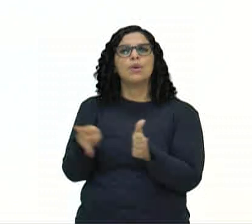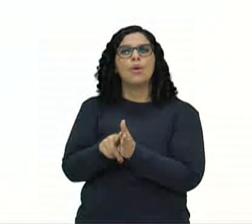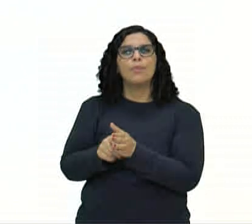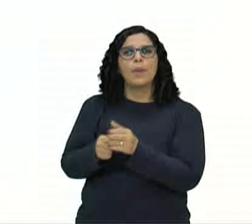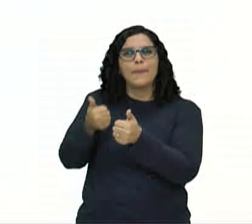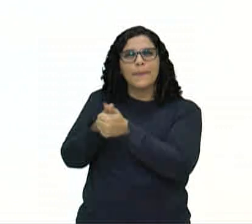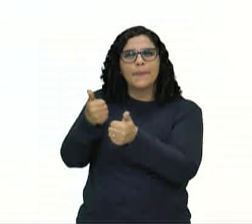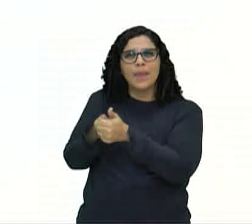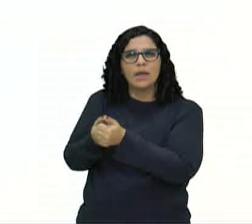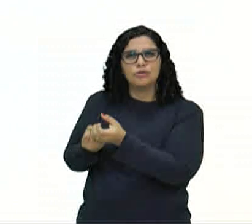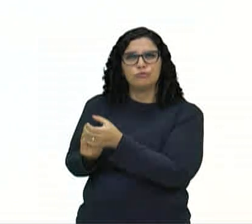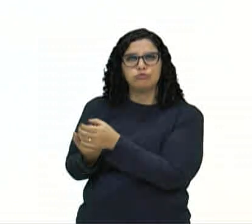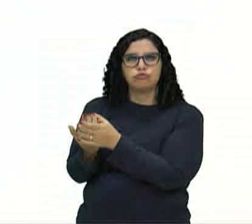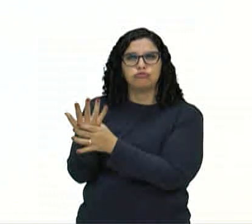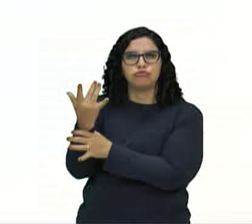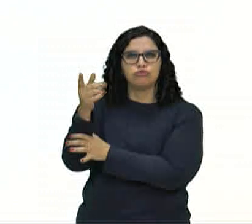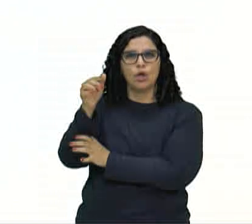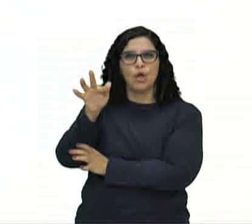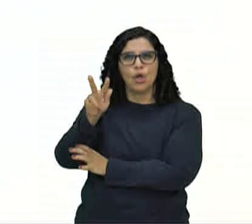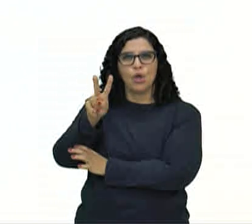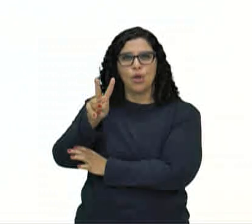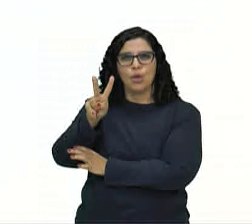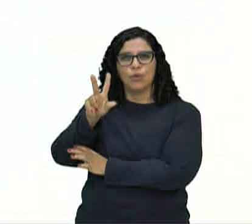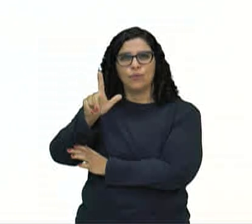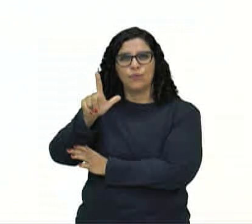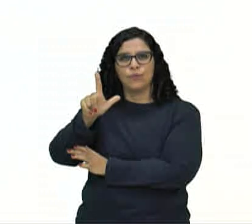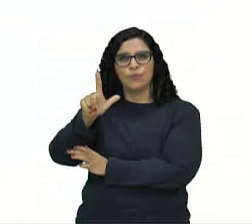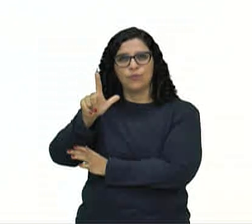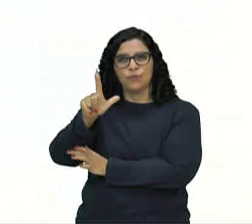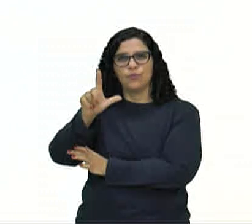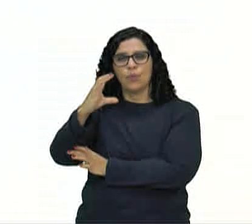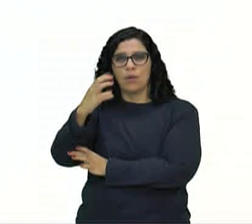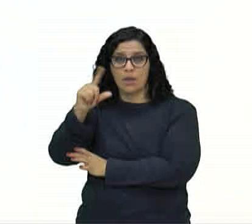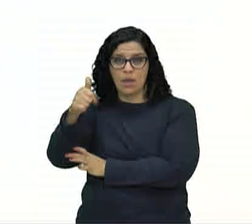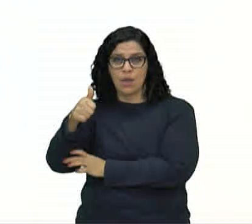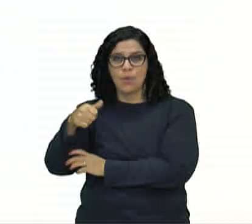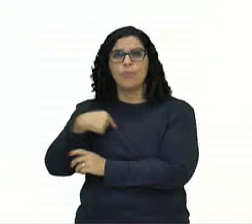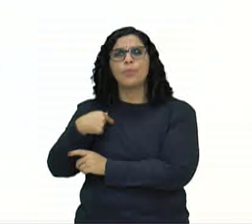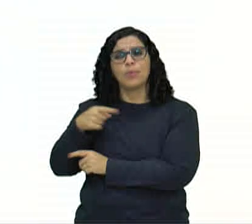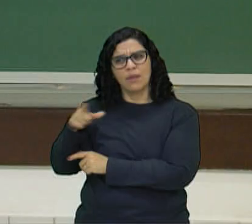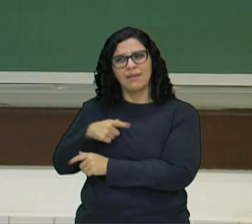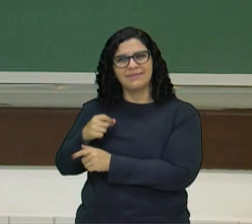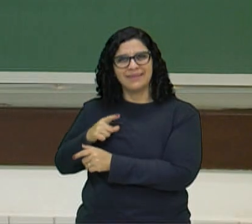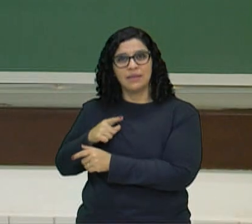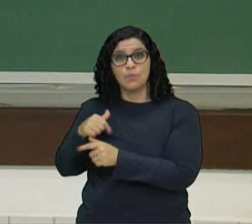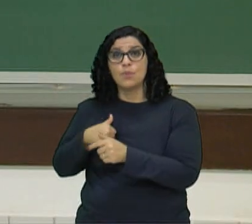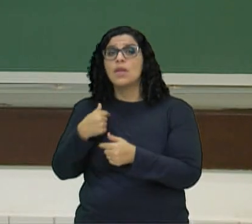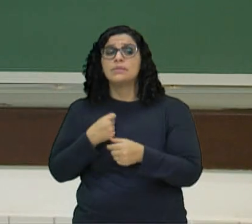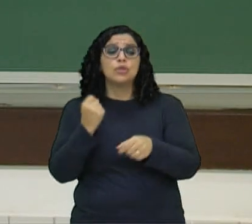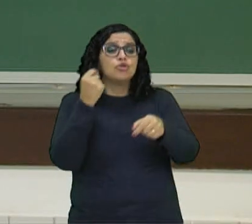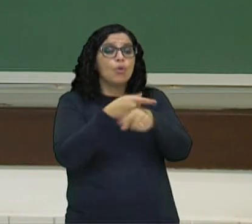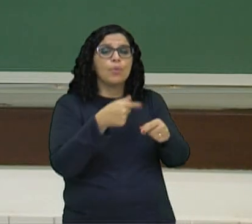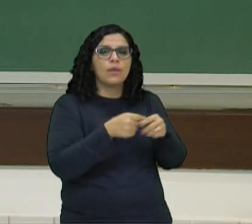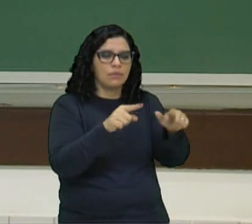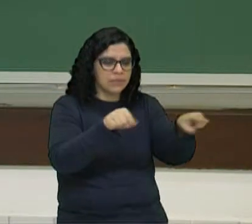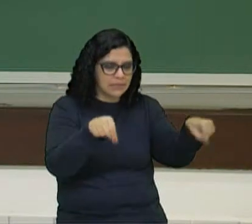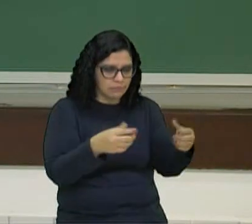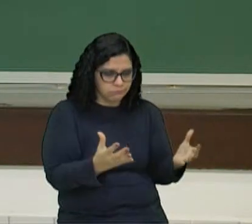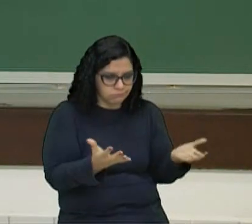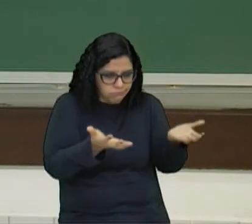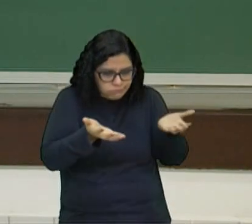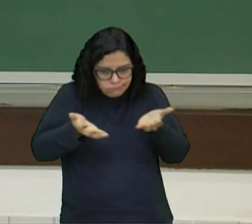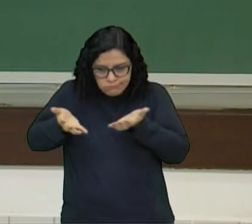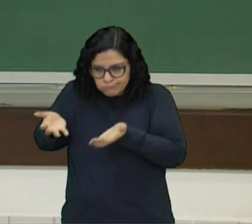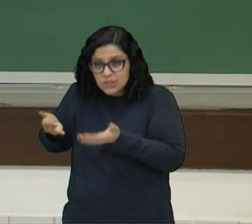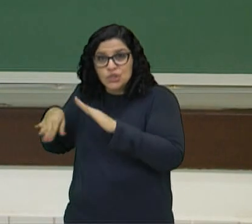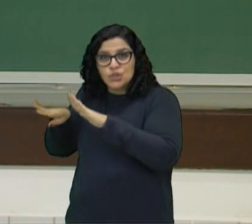mineralizado. O que, que eles vão fazer? Essas pessoas vão comprar para queimar no seu fogão a lenha, na sua lareira. Algumas indústrias vão comprar essas turfeiras